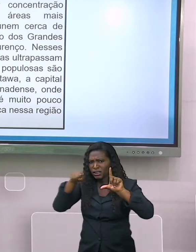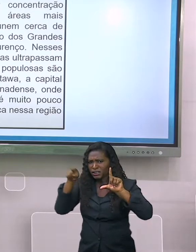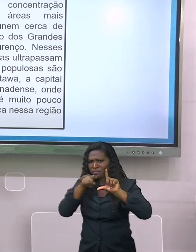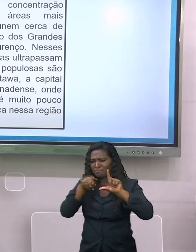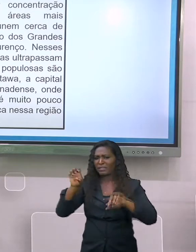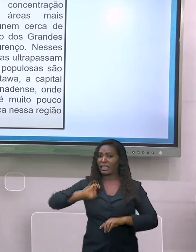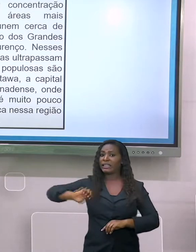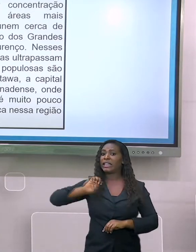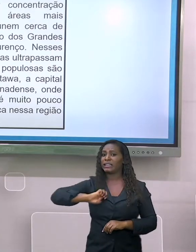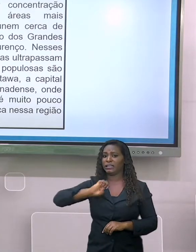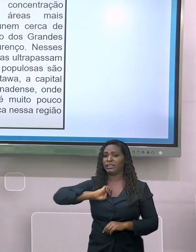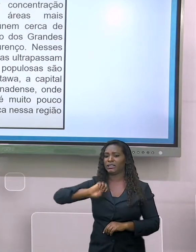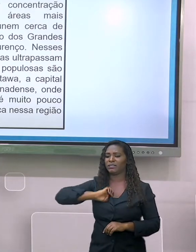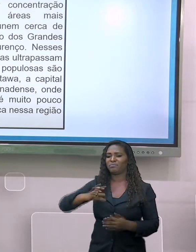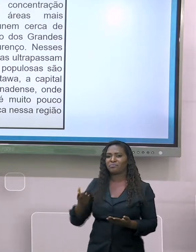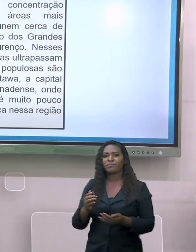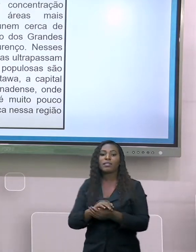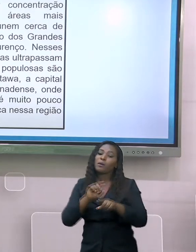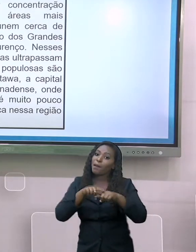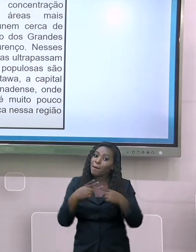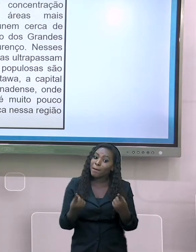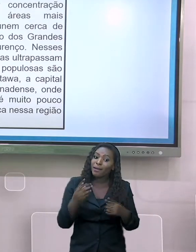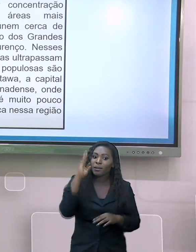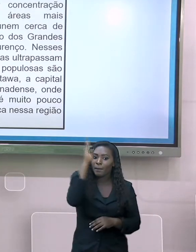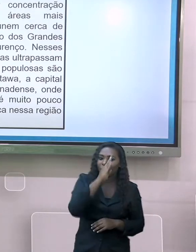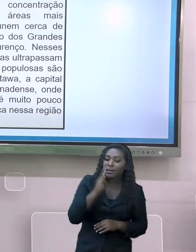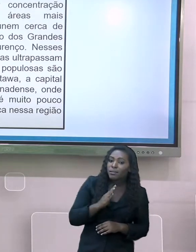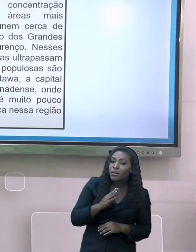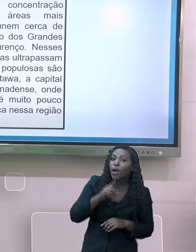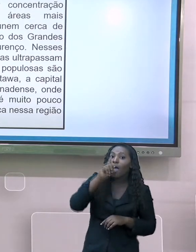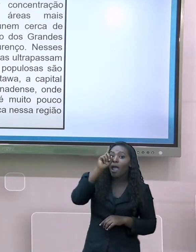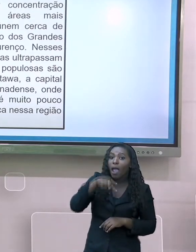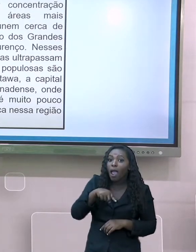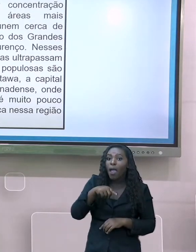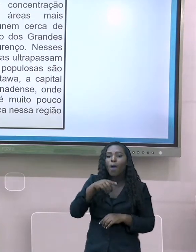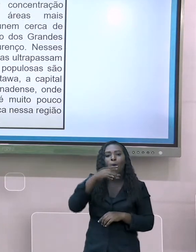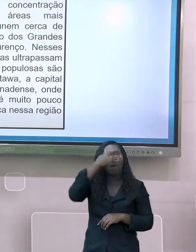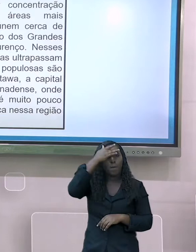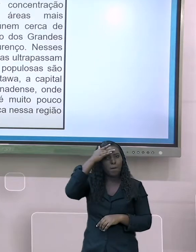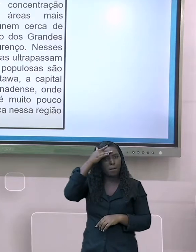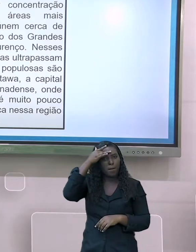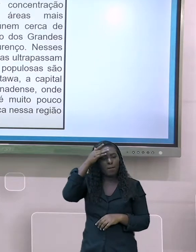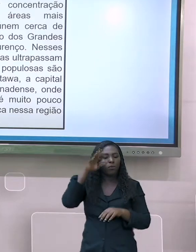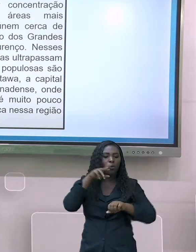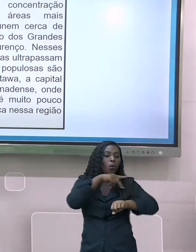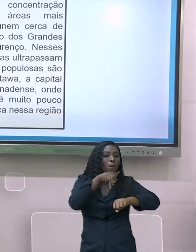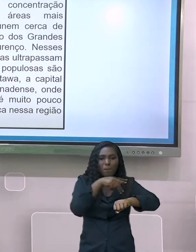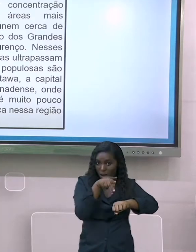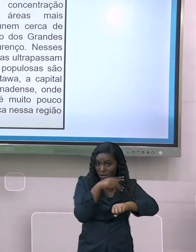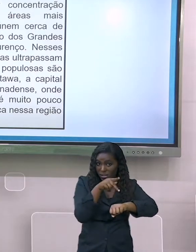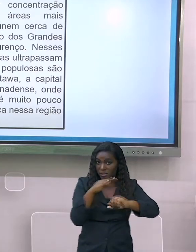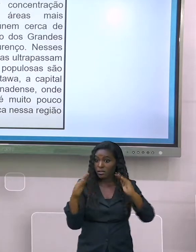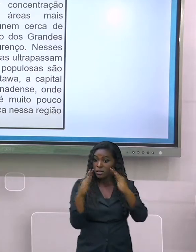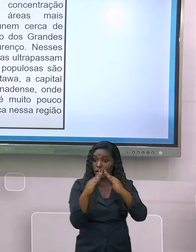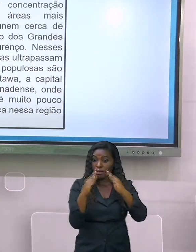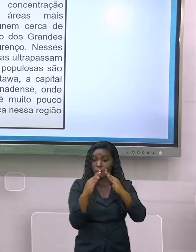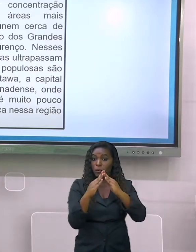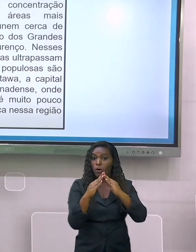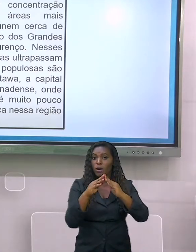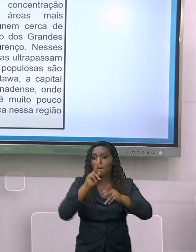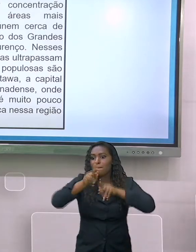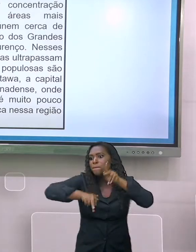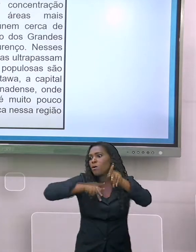varia entre quinto e sexto maior em população. É o quinto em